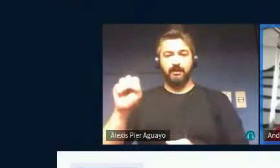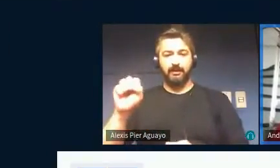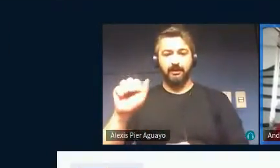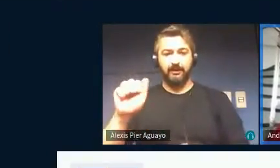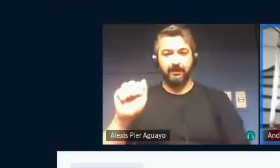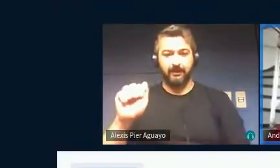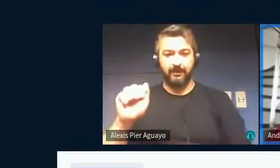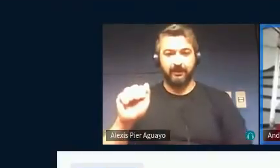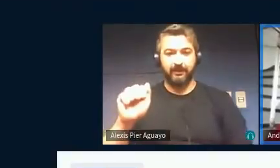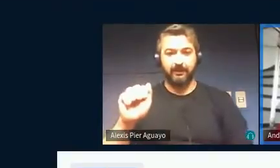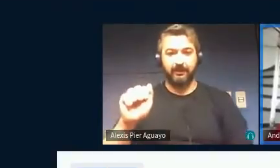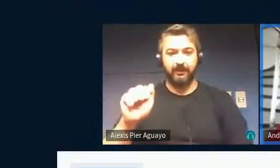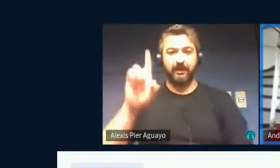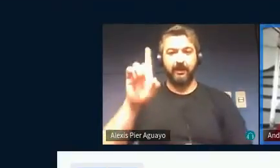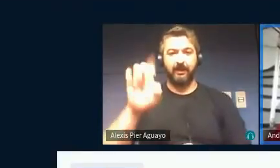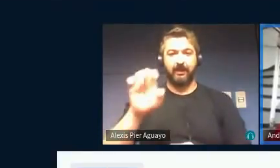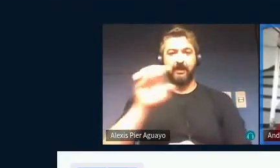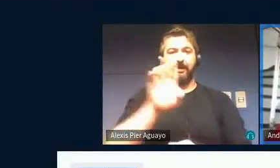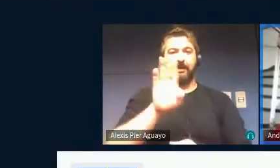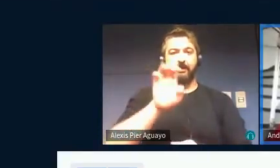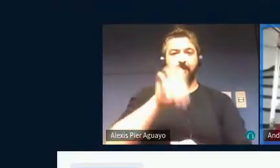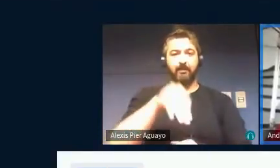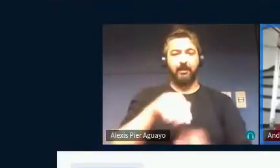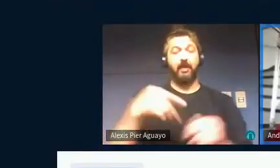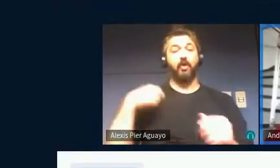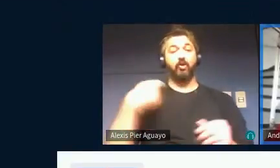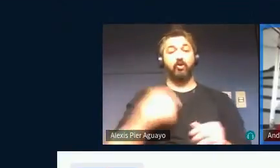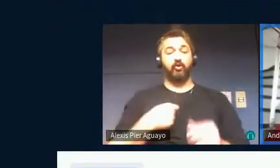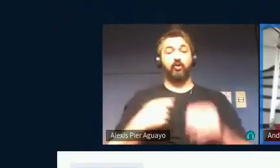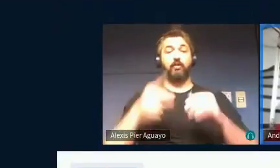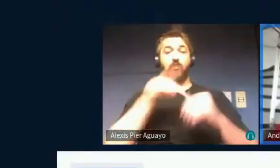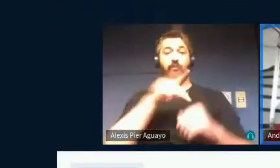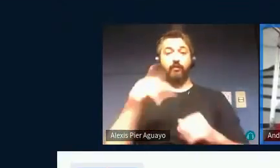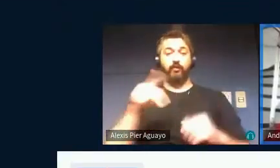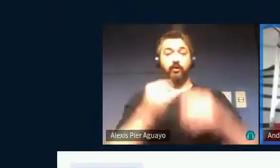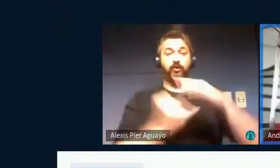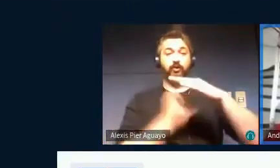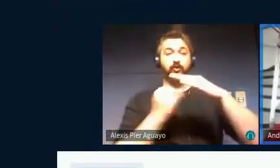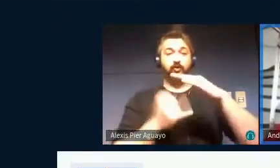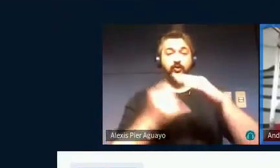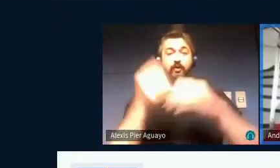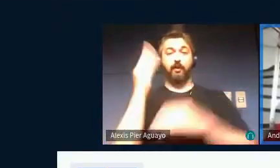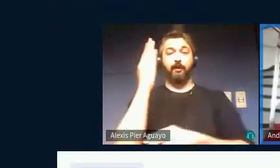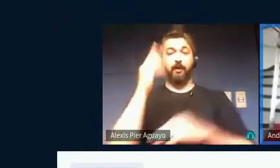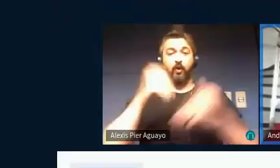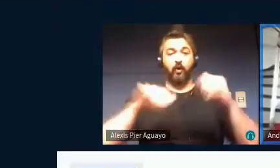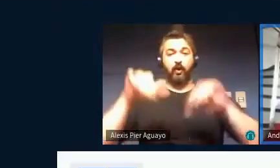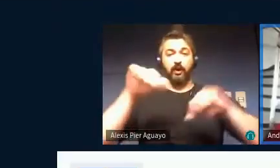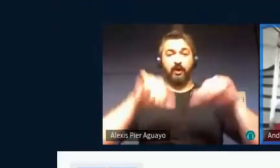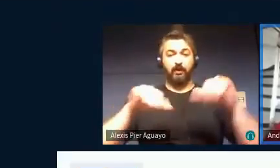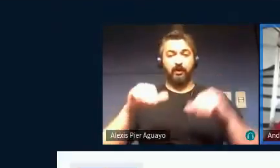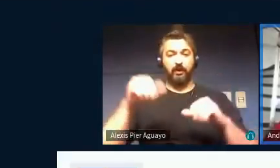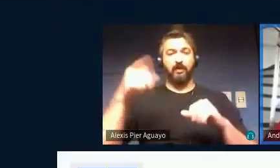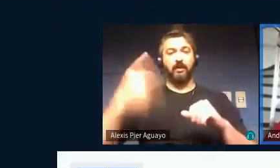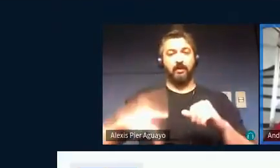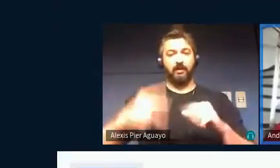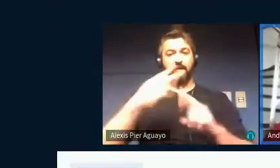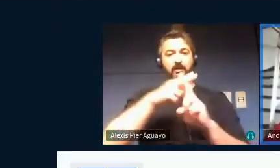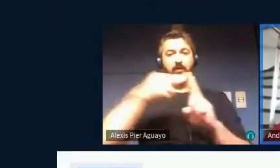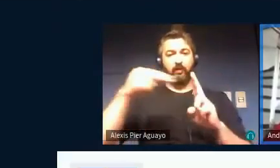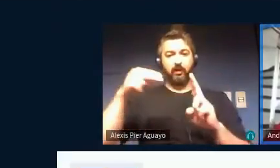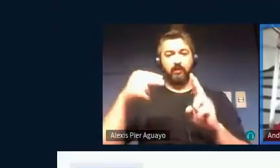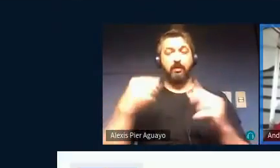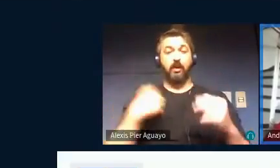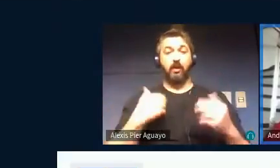Ciências Fisiológicas do Instituto Bioquímica da Universidade de Brasília, e hoje eu vou apresentar aqui um projeto que eu tenho